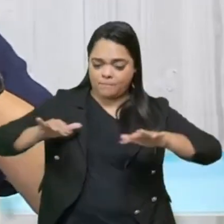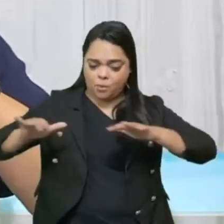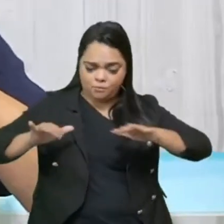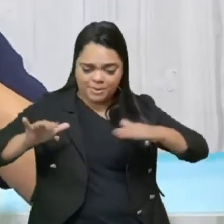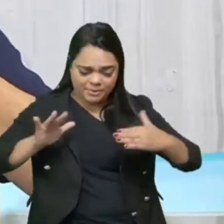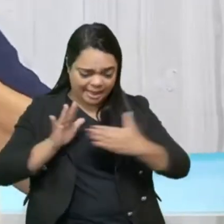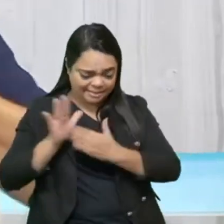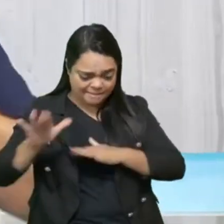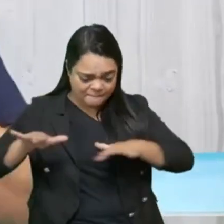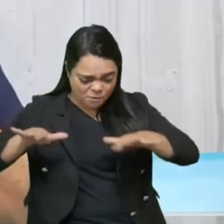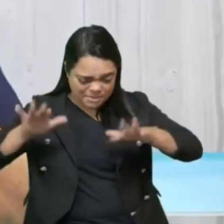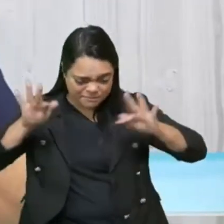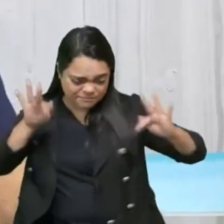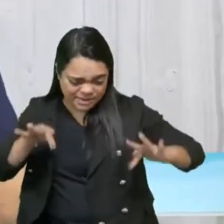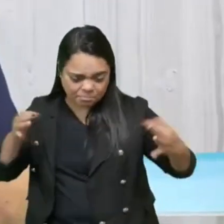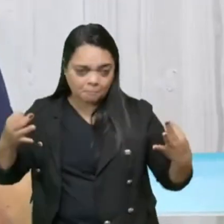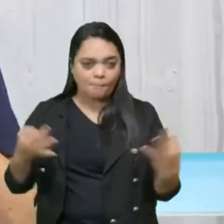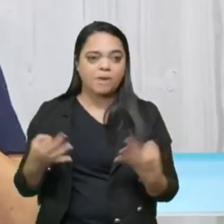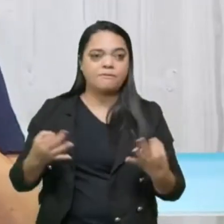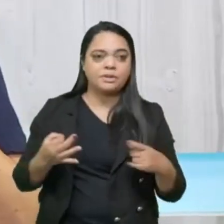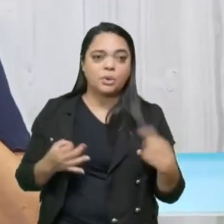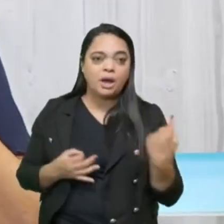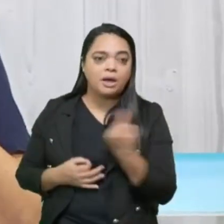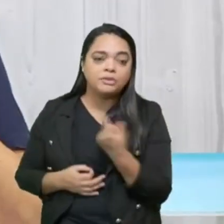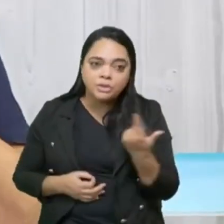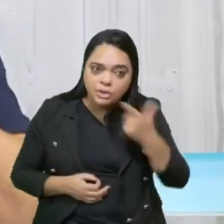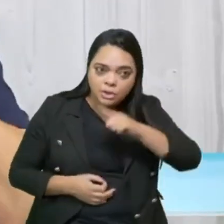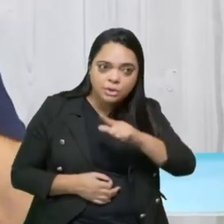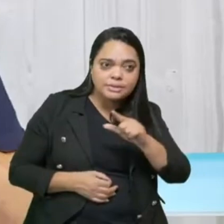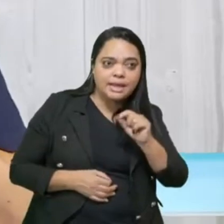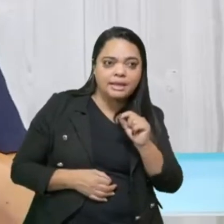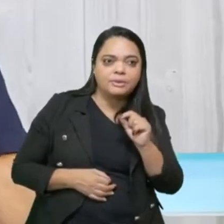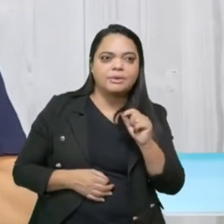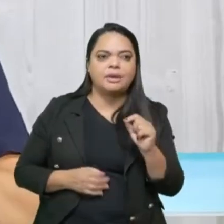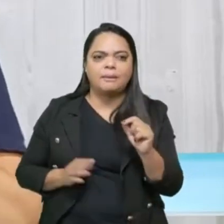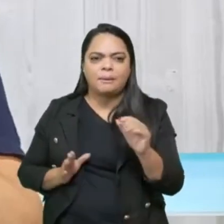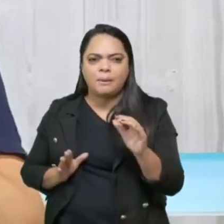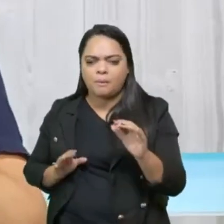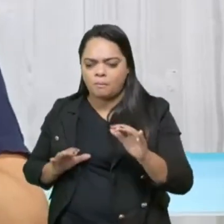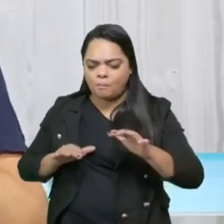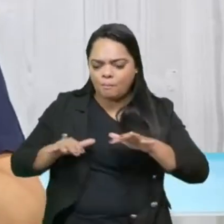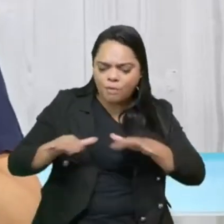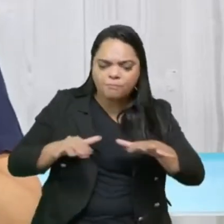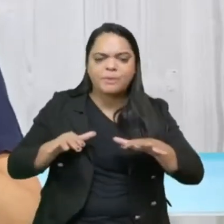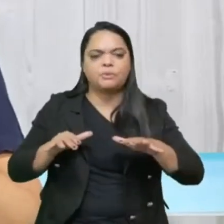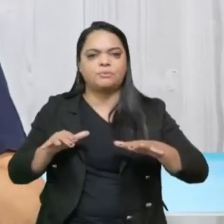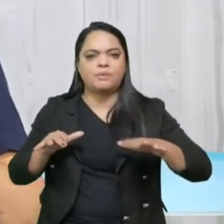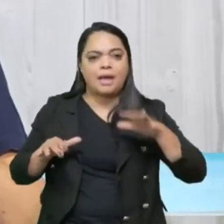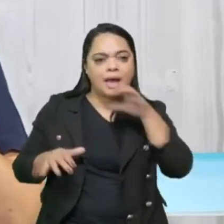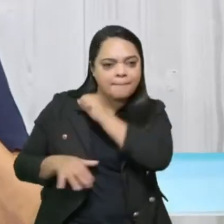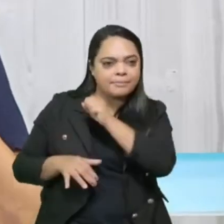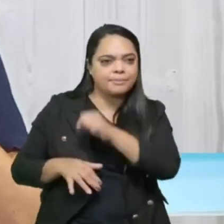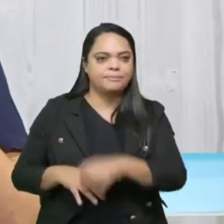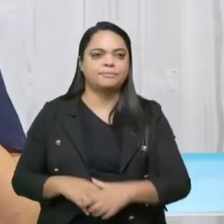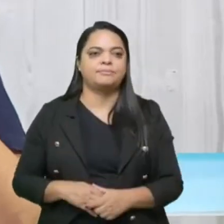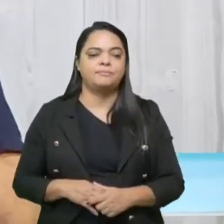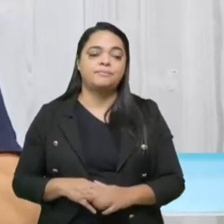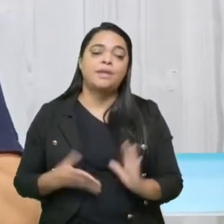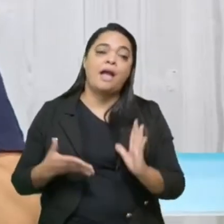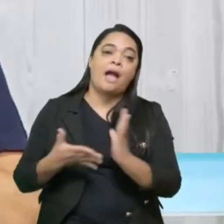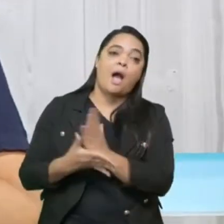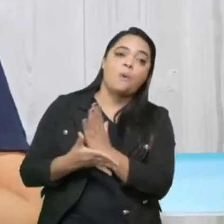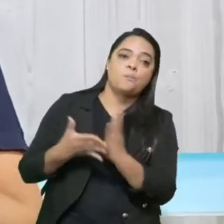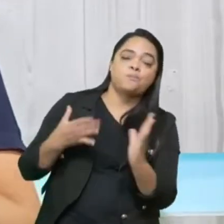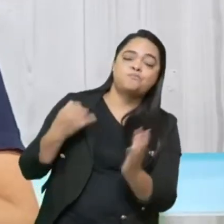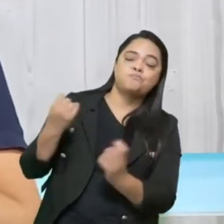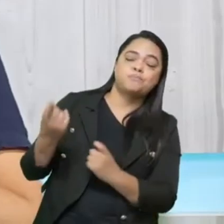ali daquela articulação, e a gente dá um movimento curto e rápido nesse final desse movimento. Algumas